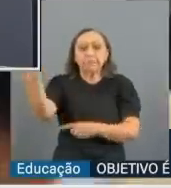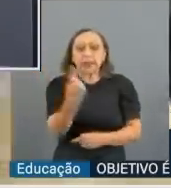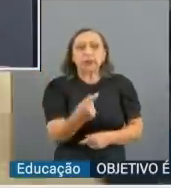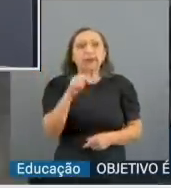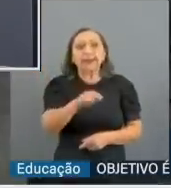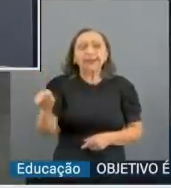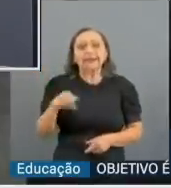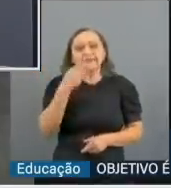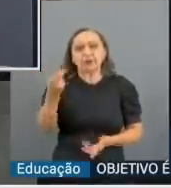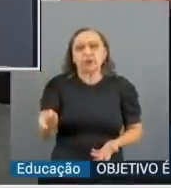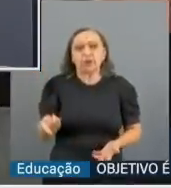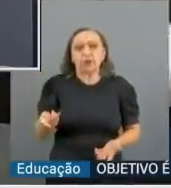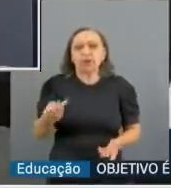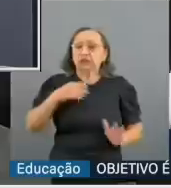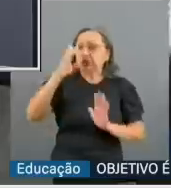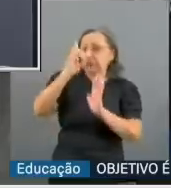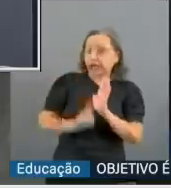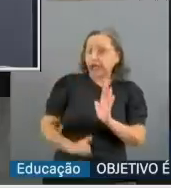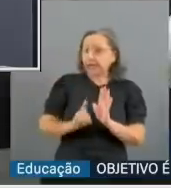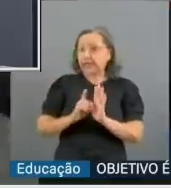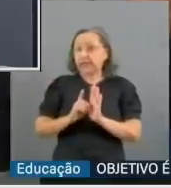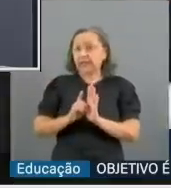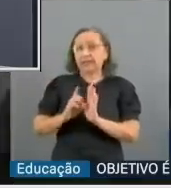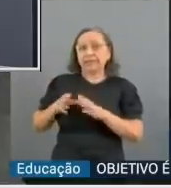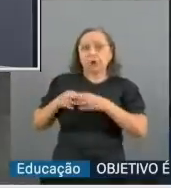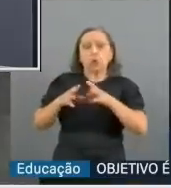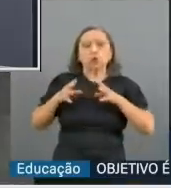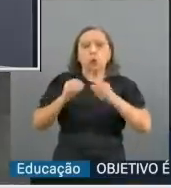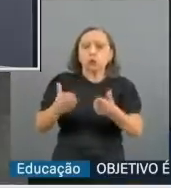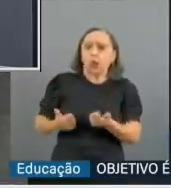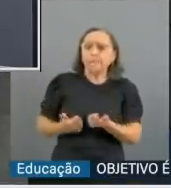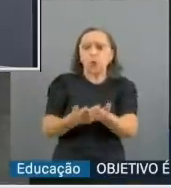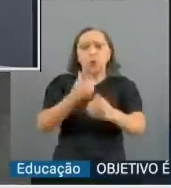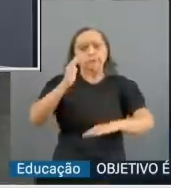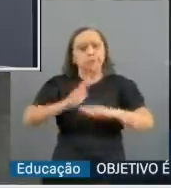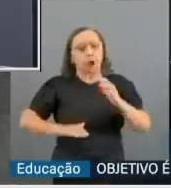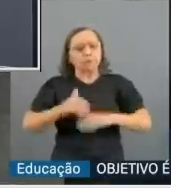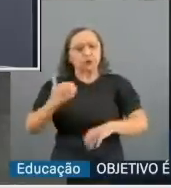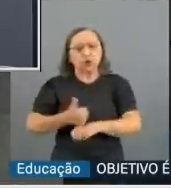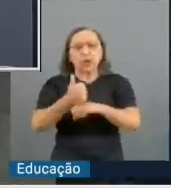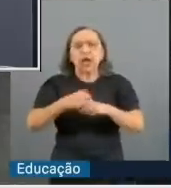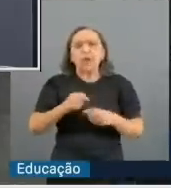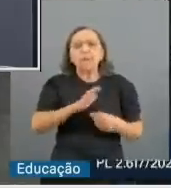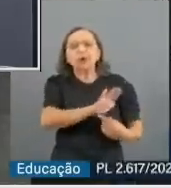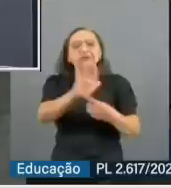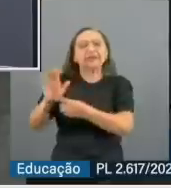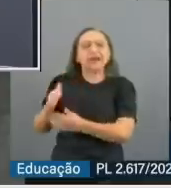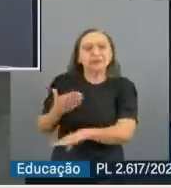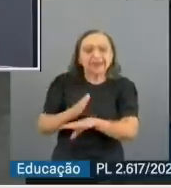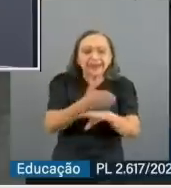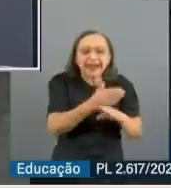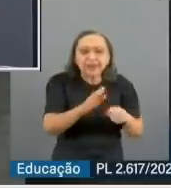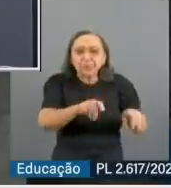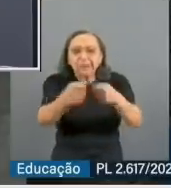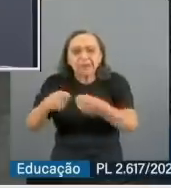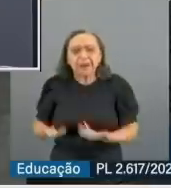do Cordeiro, né, que fazia parte, integrava a segurança do Jair Bolsonaro, em que ele reclamava que o próprio ministro Alexandre Moraes levou